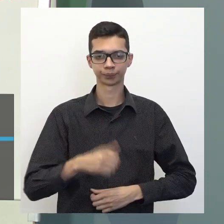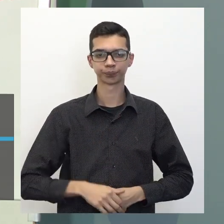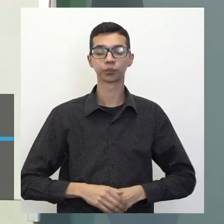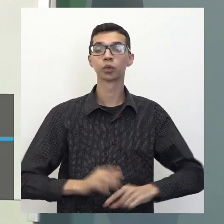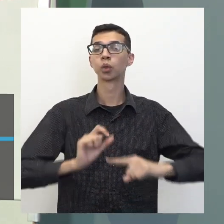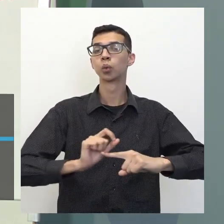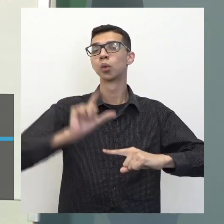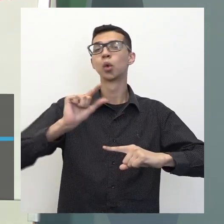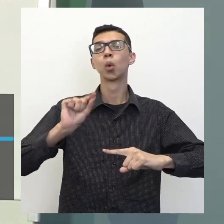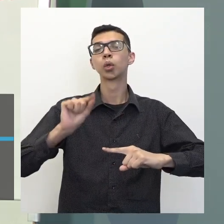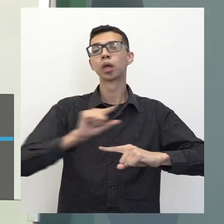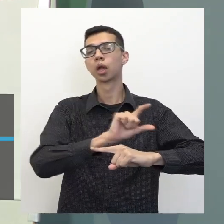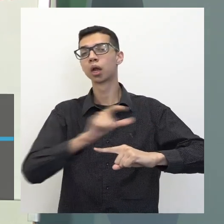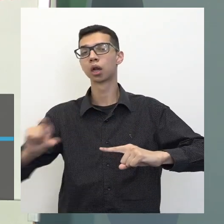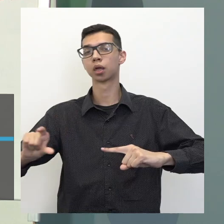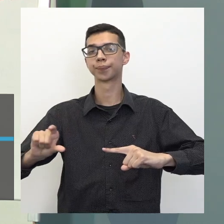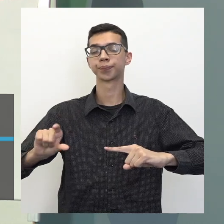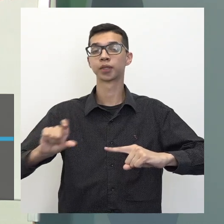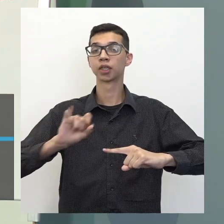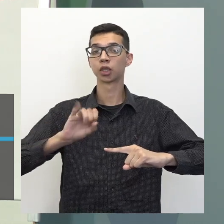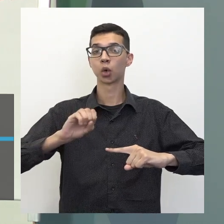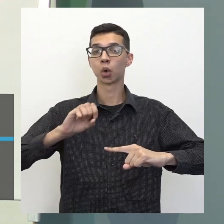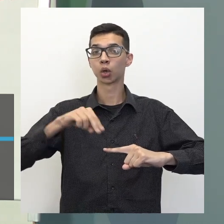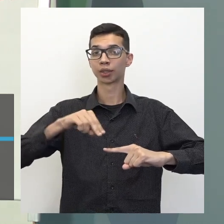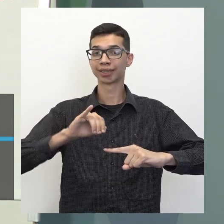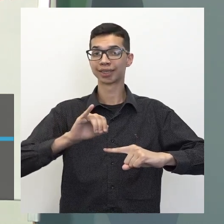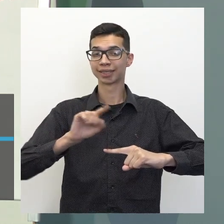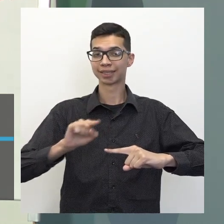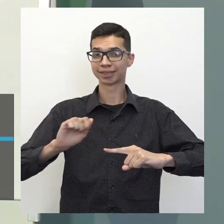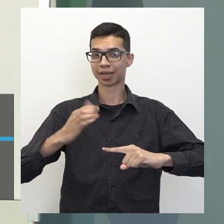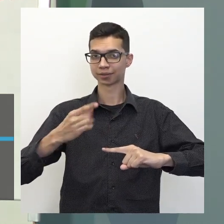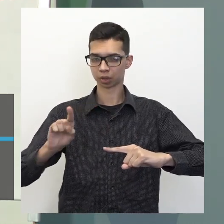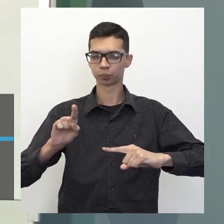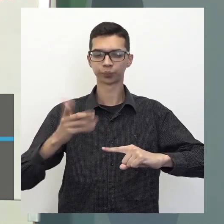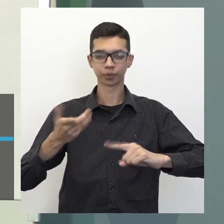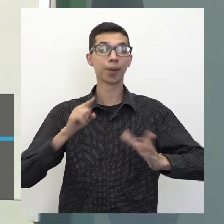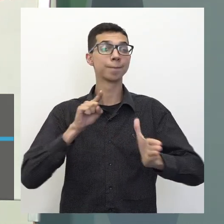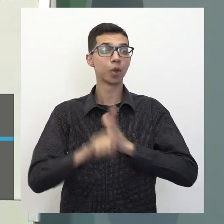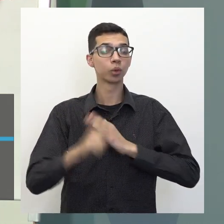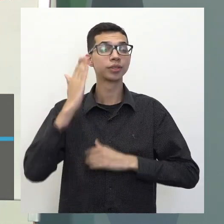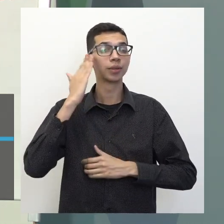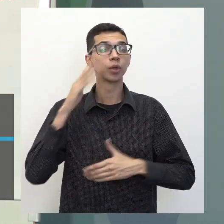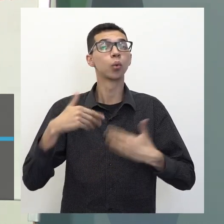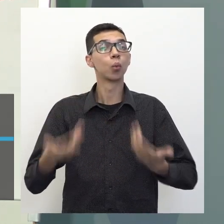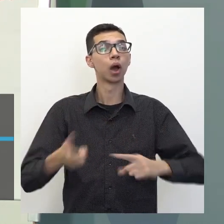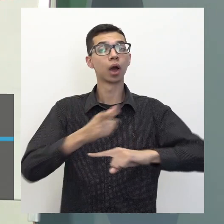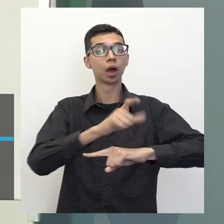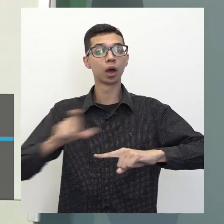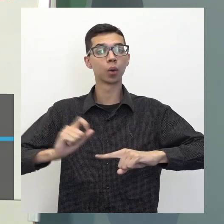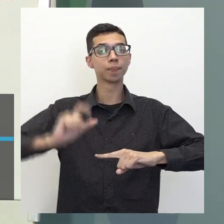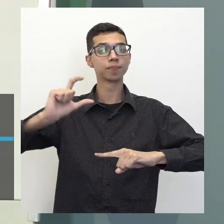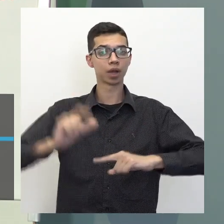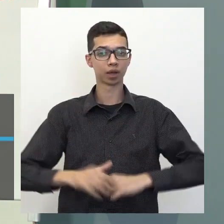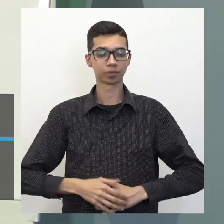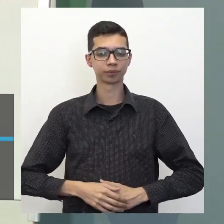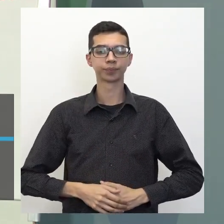ok? Então, ele quer saber quem ioniza mais. Então, vamos olhar os valores. Eu tenho 6,7, 10 a